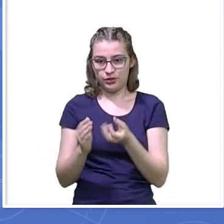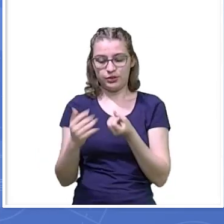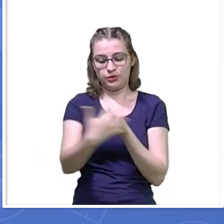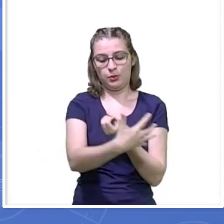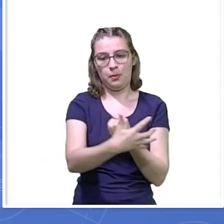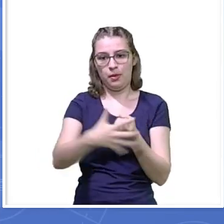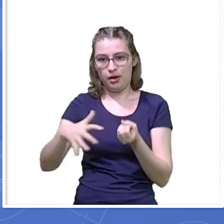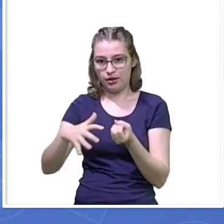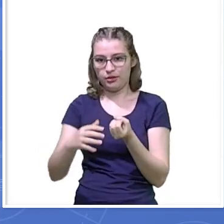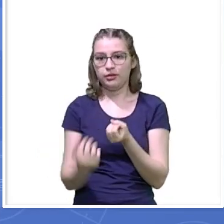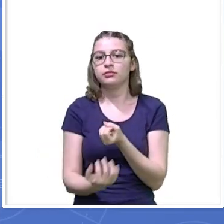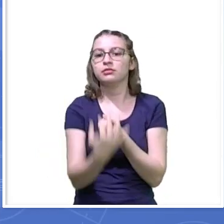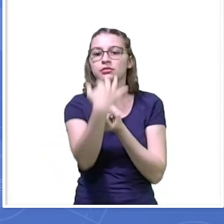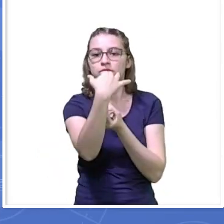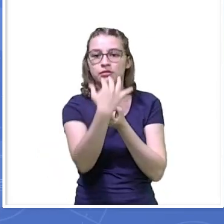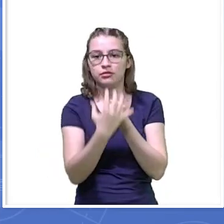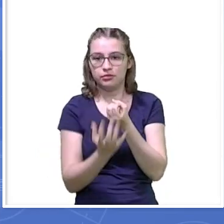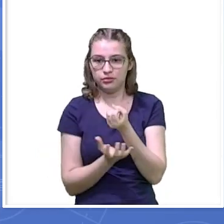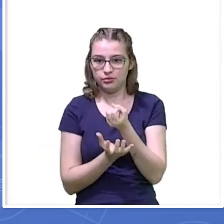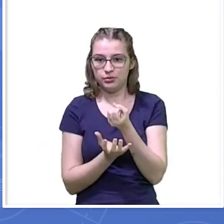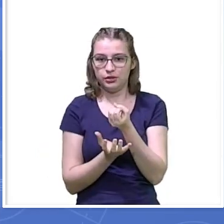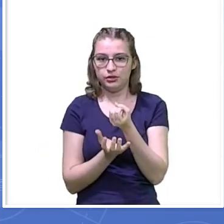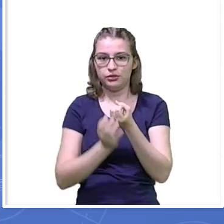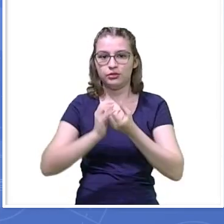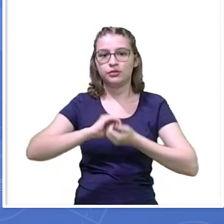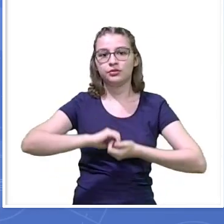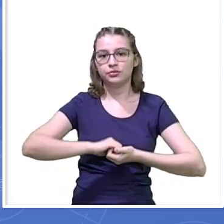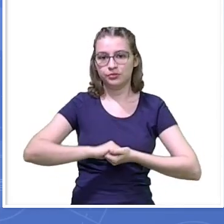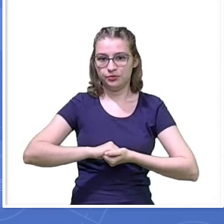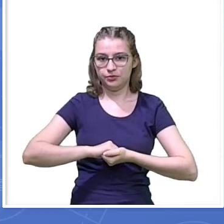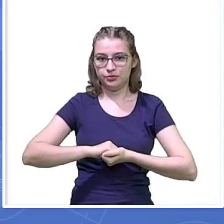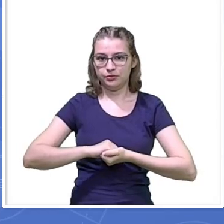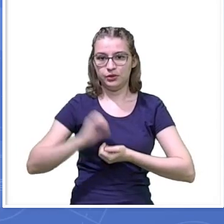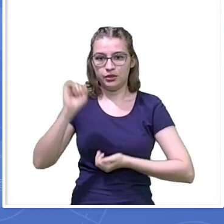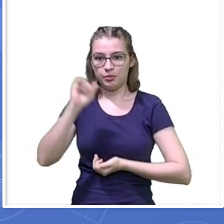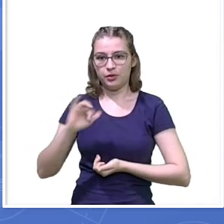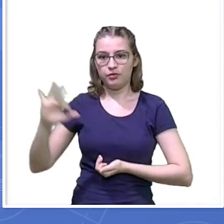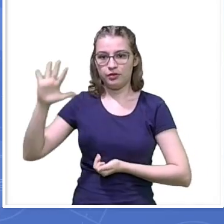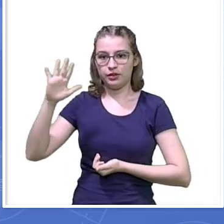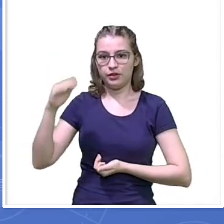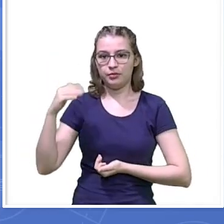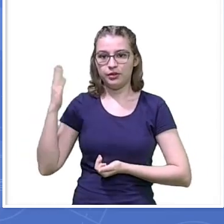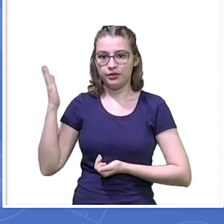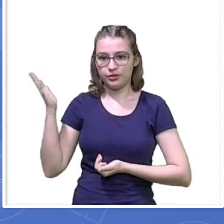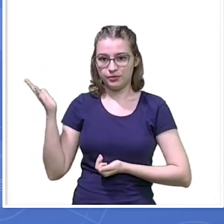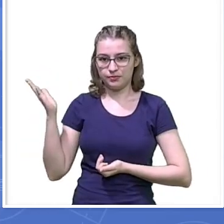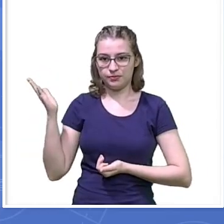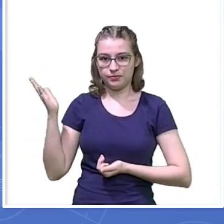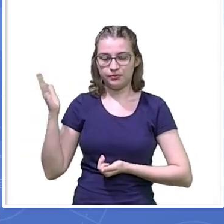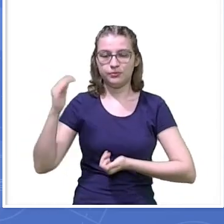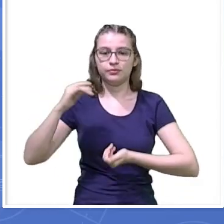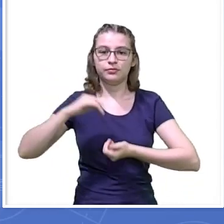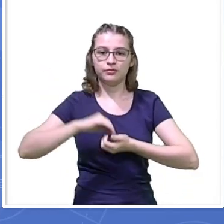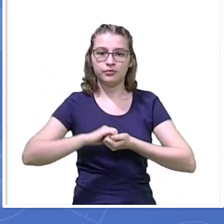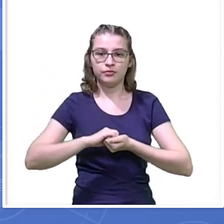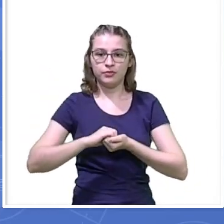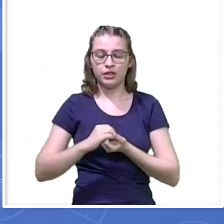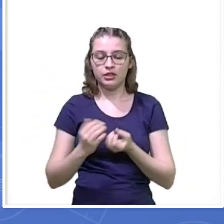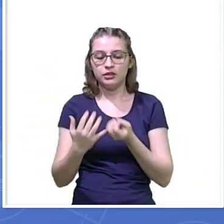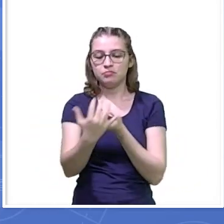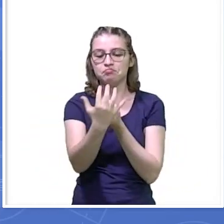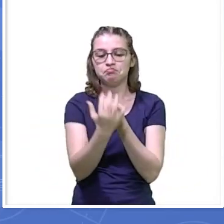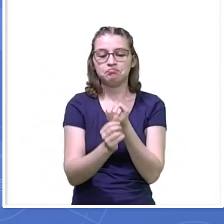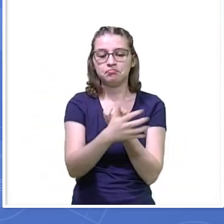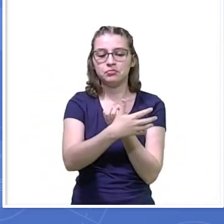meridianos, certo? Como é demonstrado aí nesse sistema, né? São linhas imaginárias, onde elas servem de referência